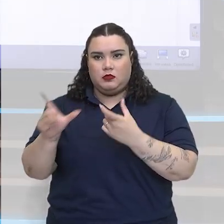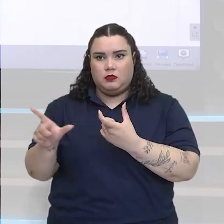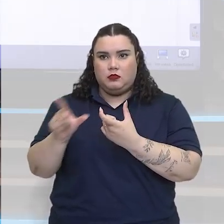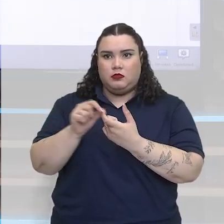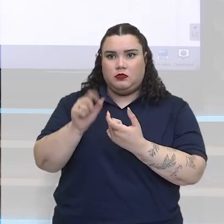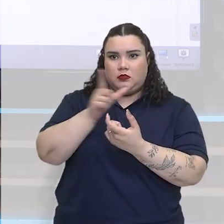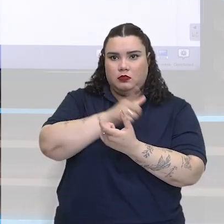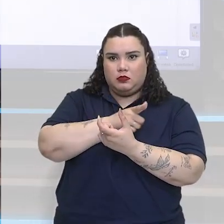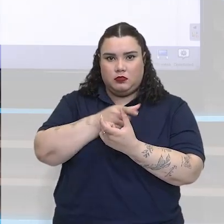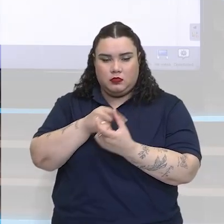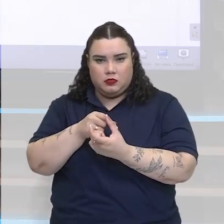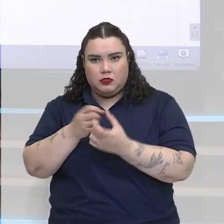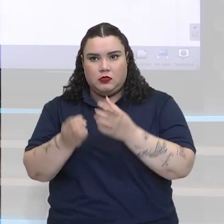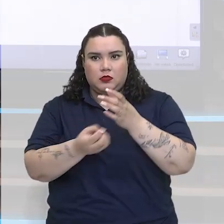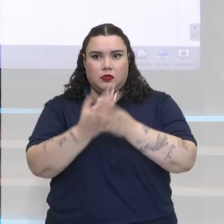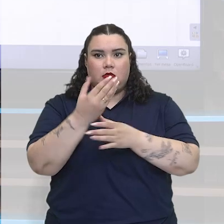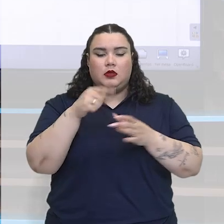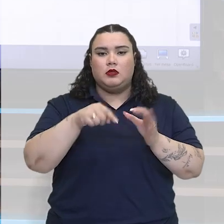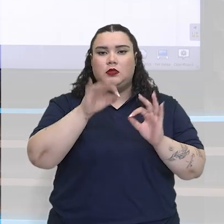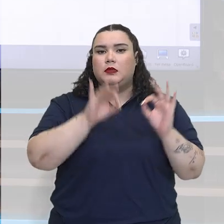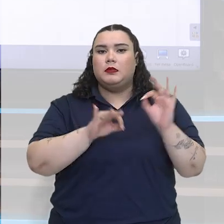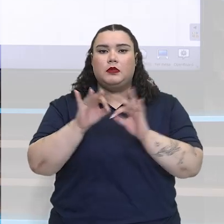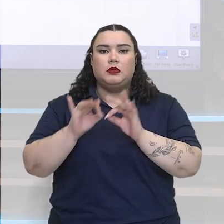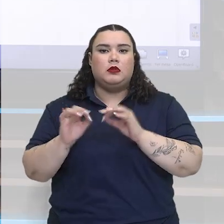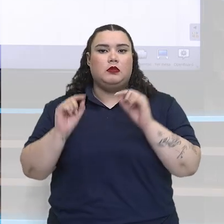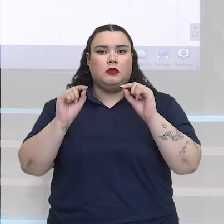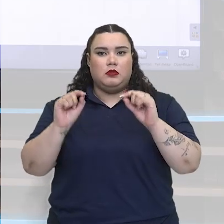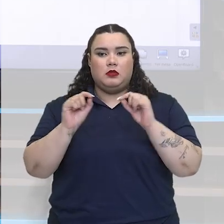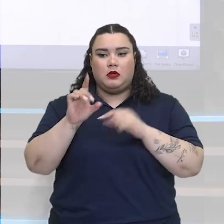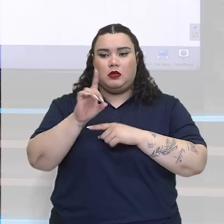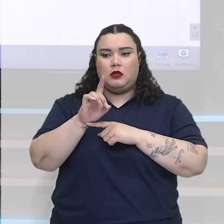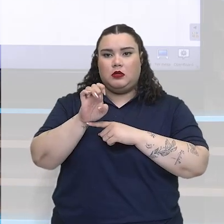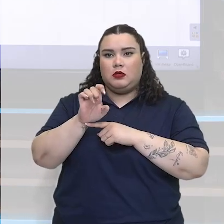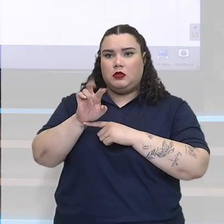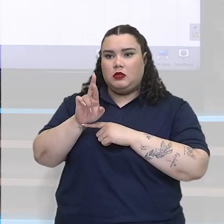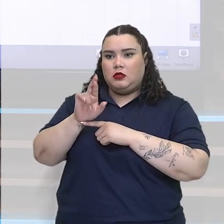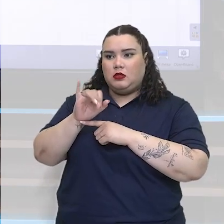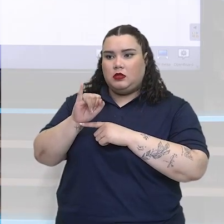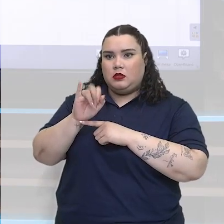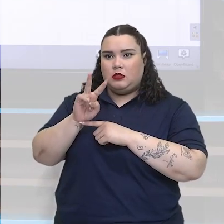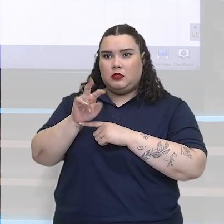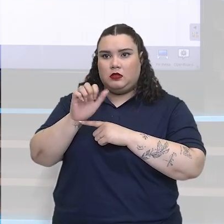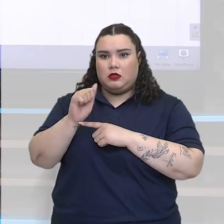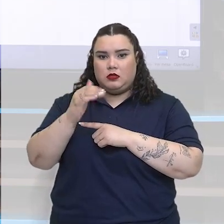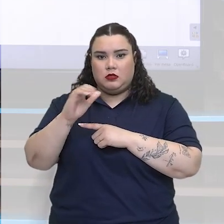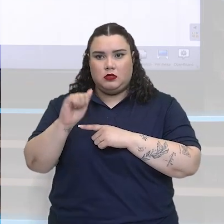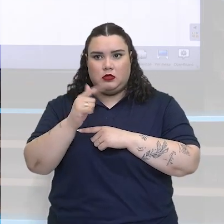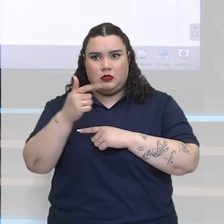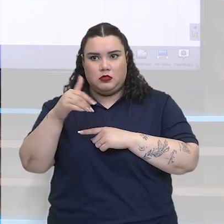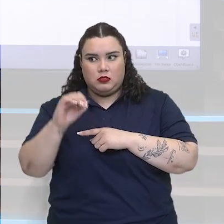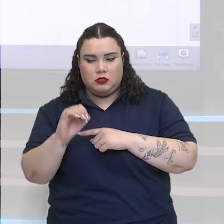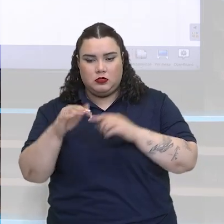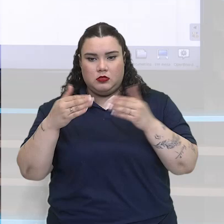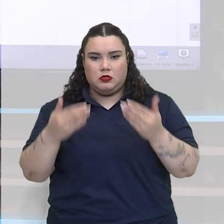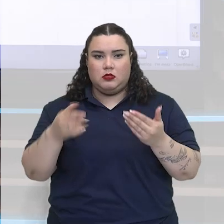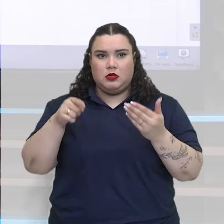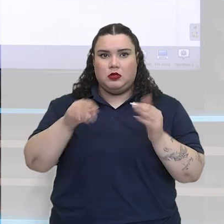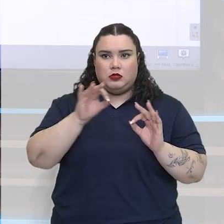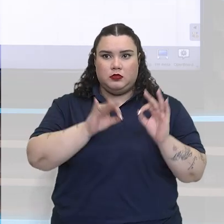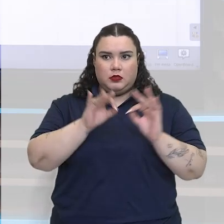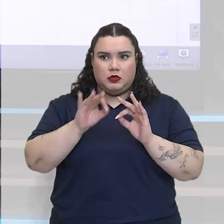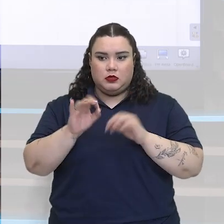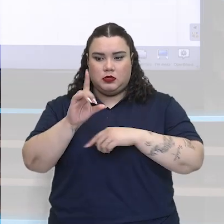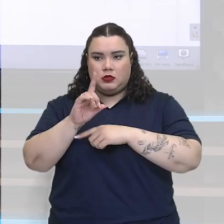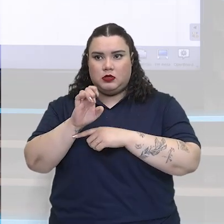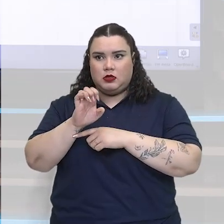elas são formadas por meio desse processo chamado derivação. Então, o processo da